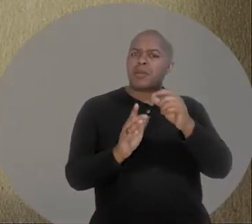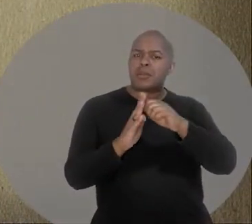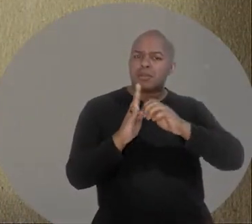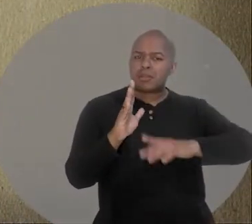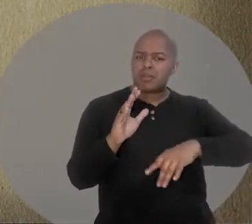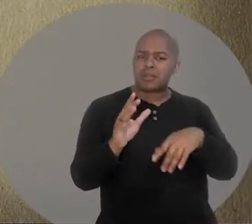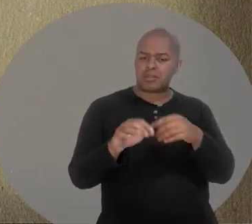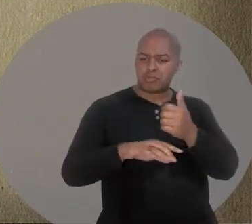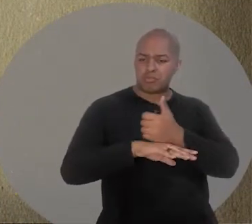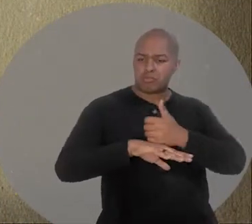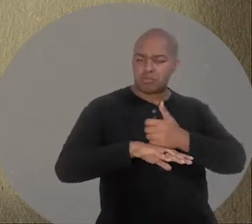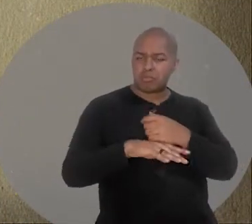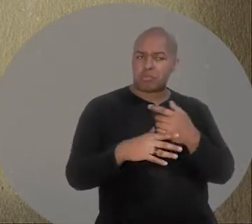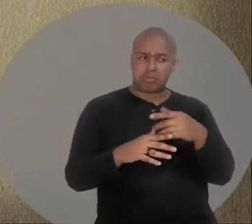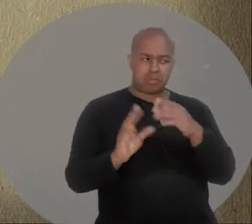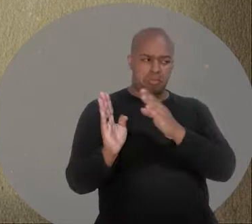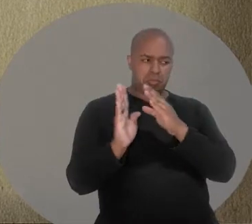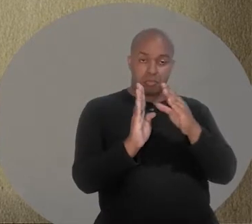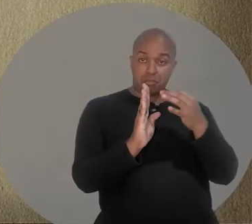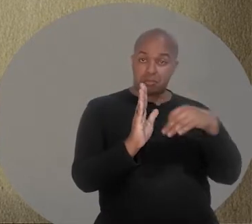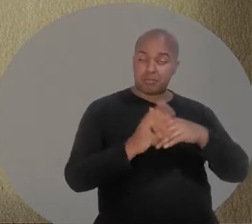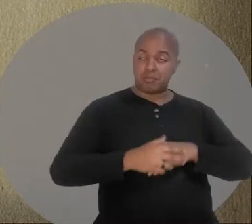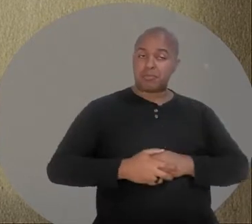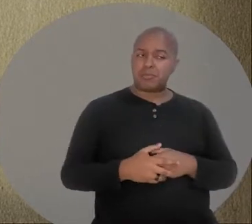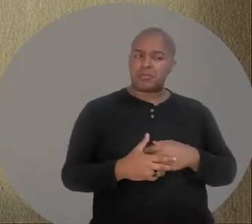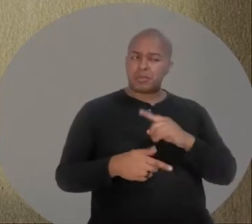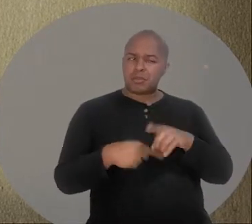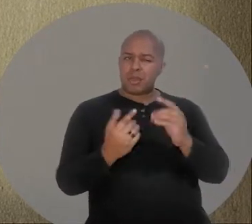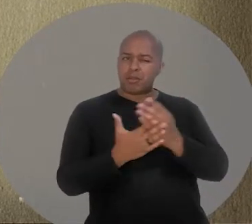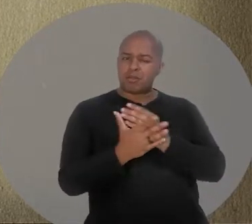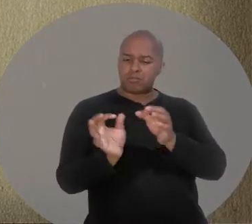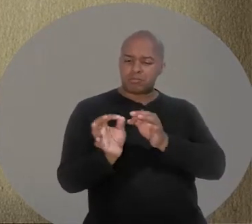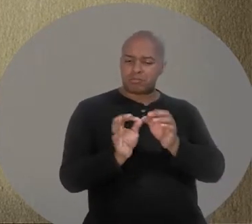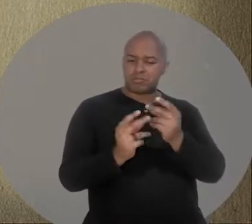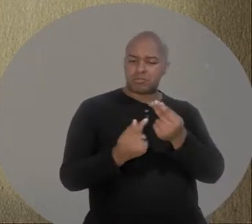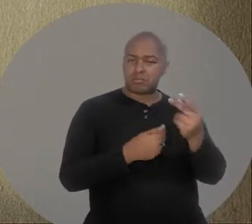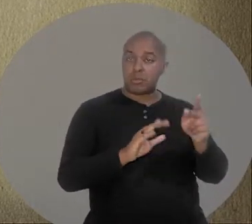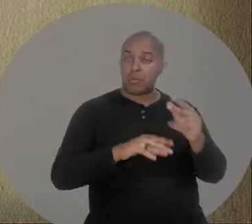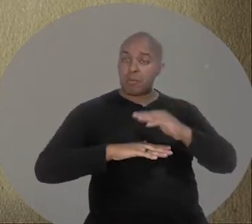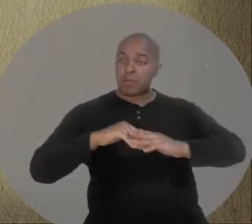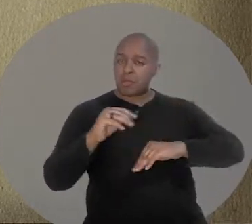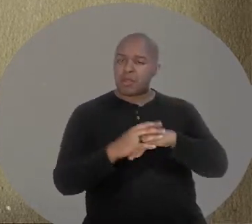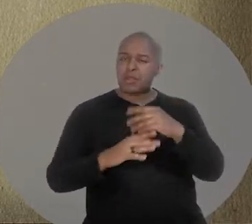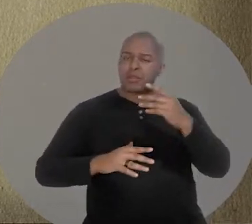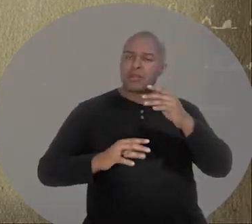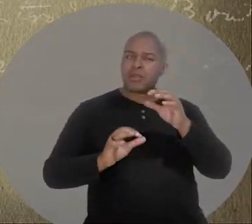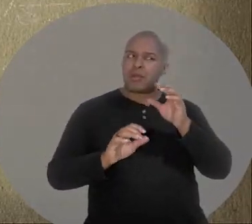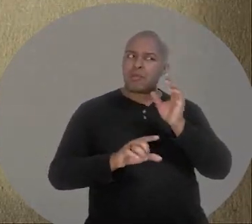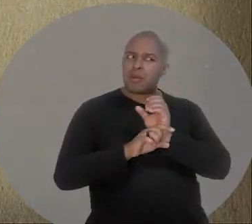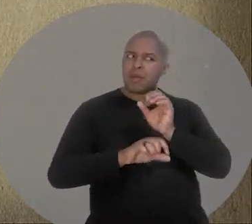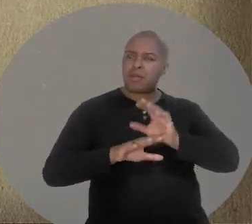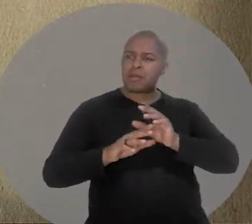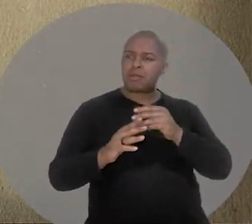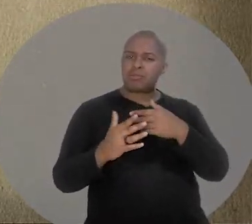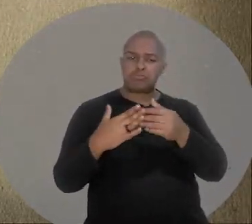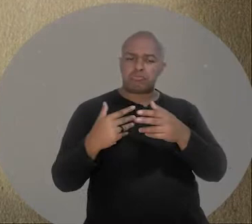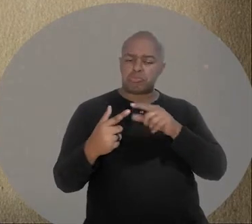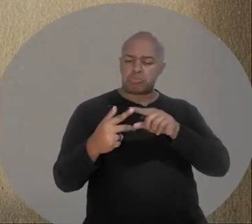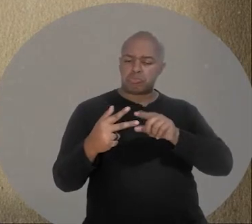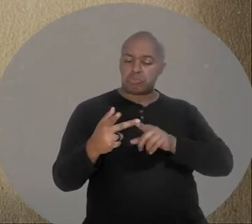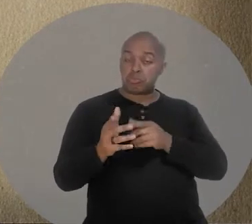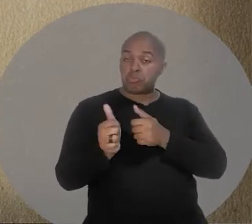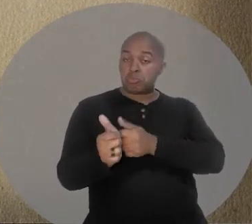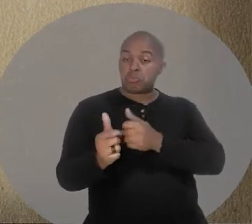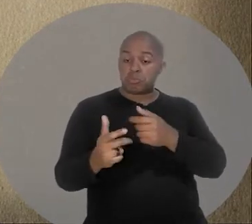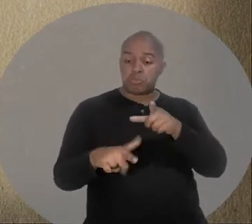tarefa e profissão, bibliotecária. Razões de ordem econômica e prática impediam-me de seguir qualquer uma das 2